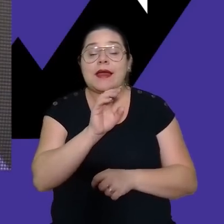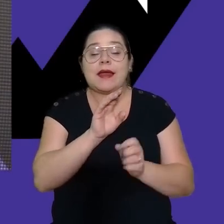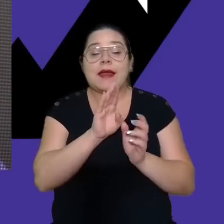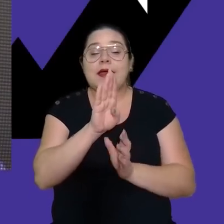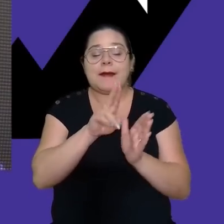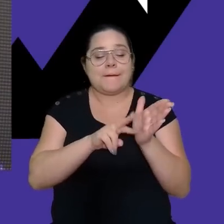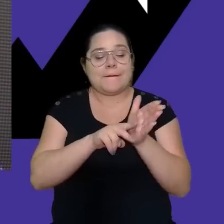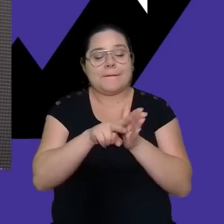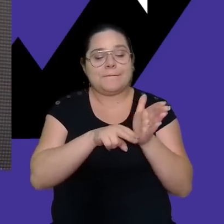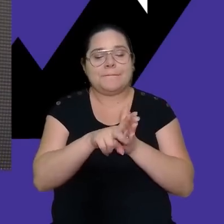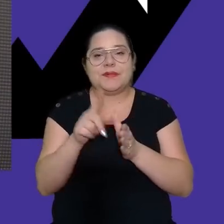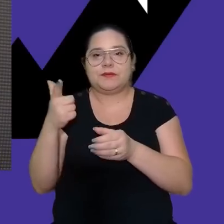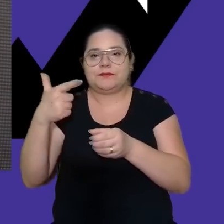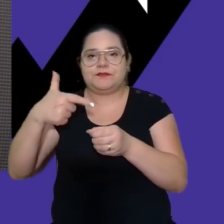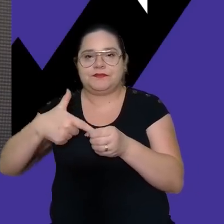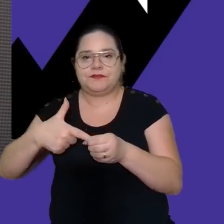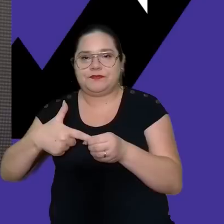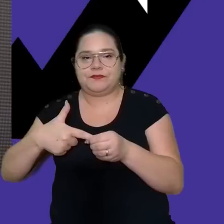biocombustíveis.